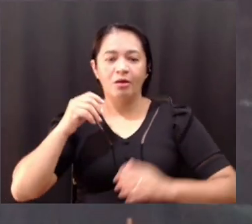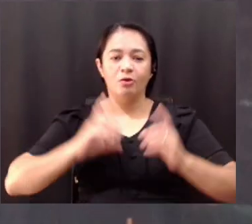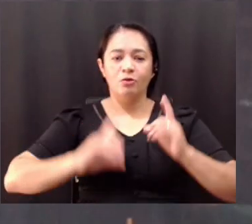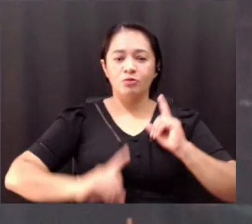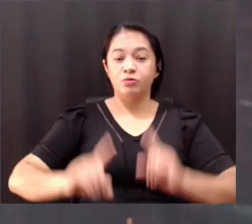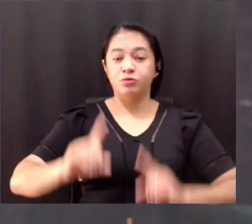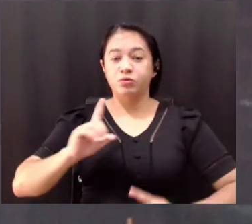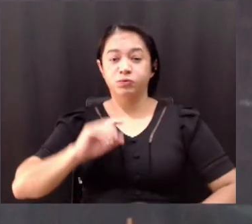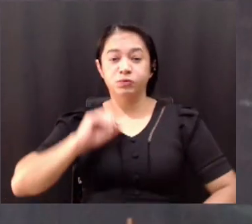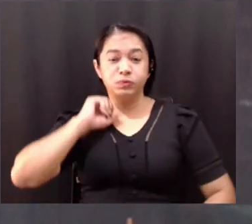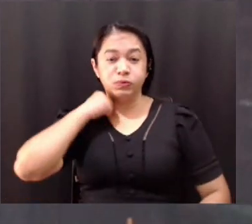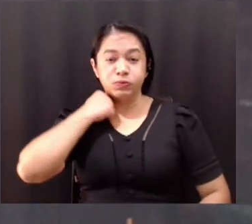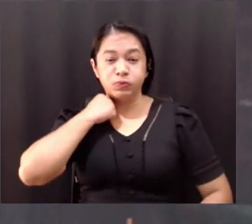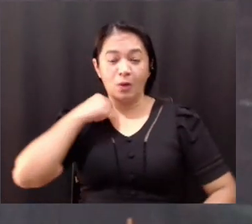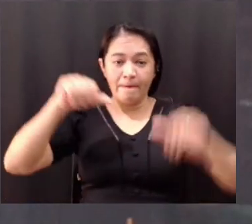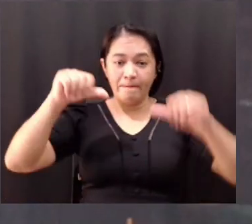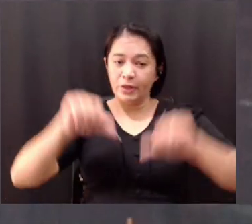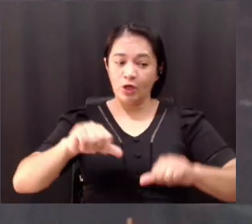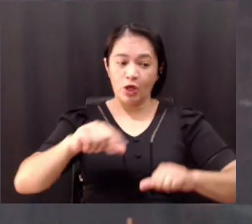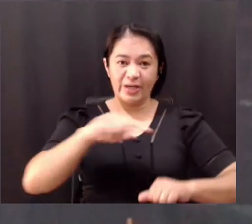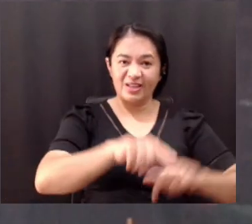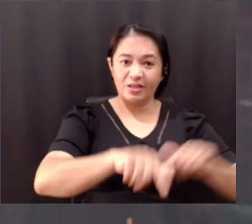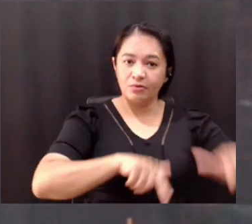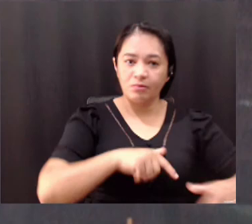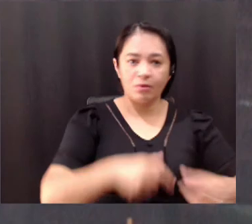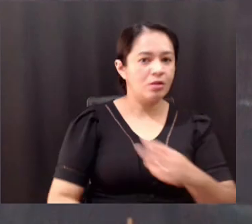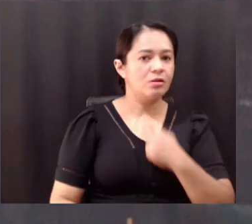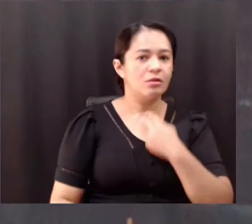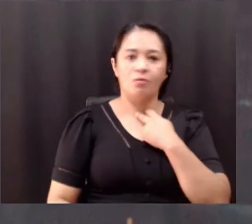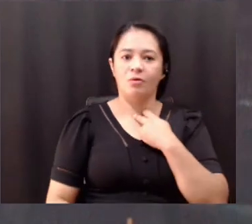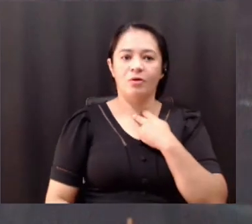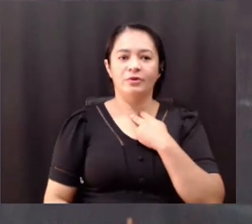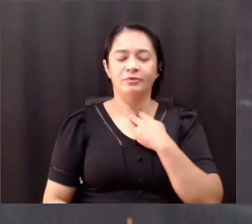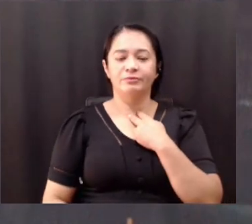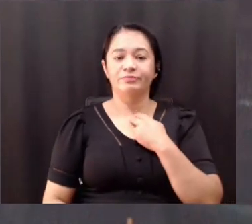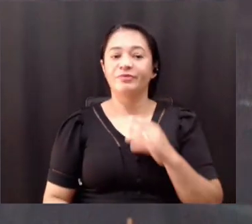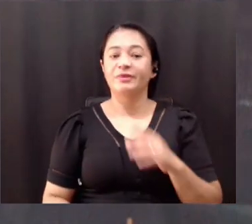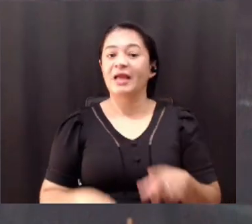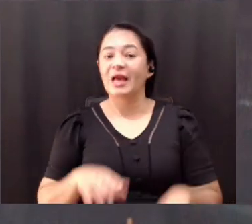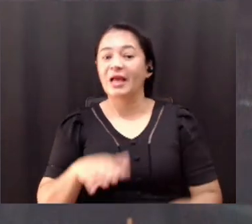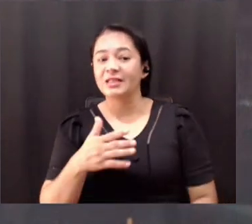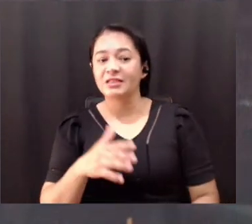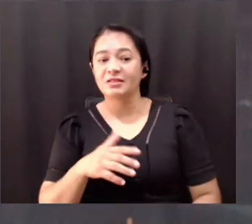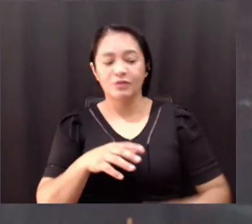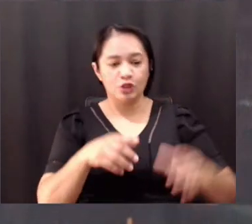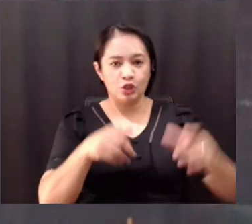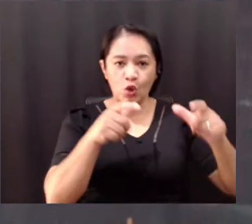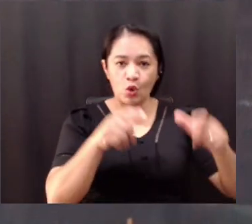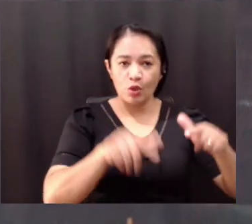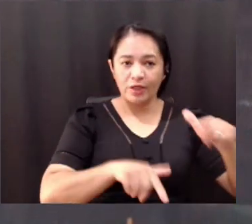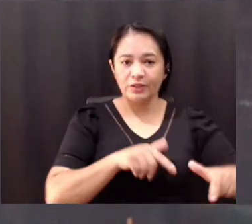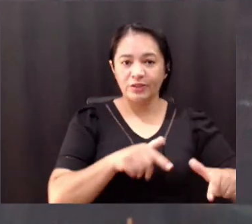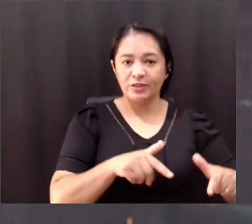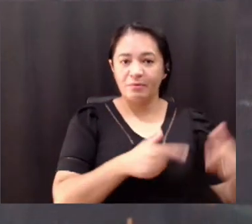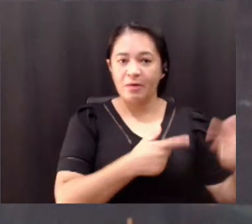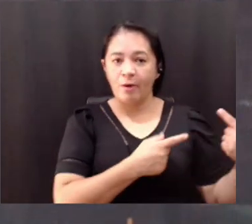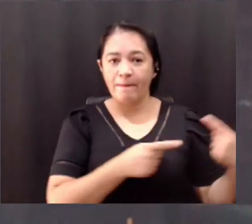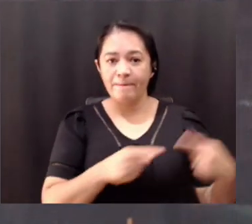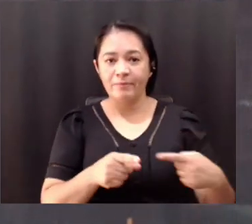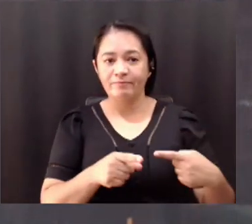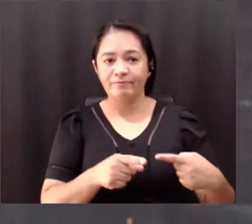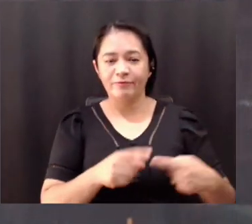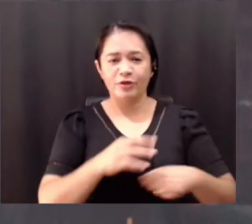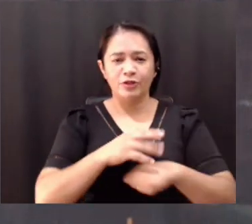agrave no ambiente de trabalho ou pior ainda, sem que o ambiente de trabalho lhe cause uma doença relacionada à depressão,